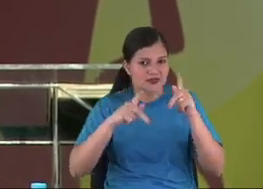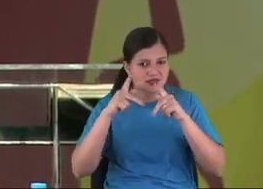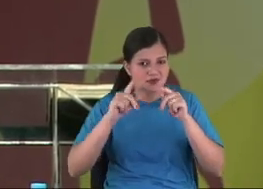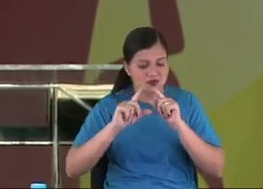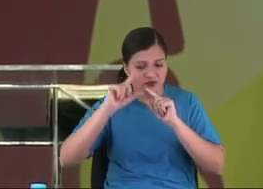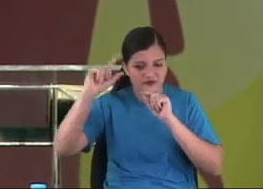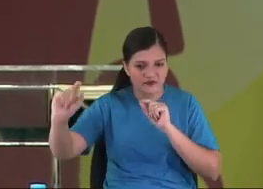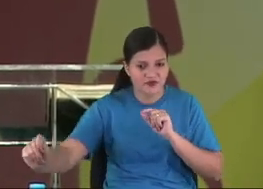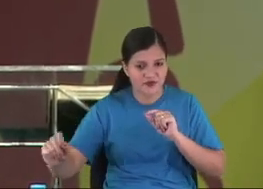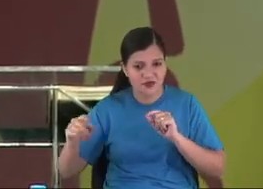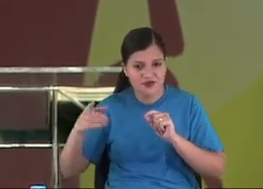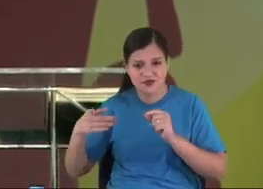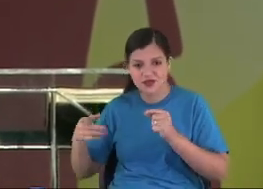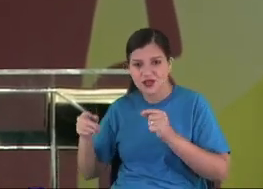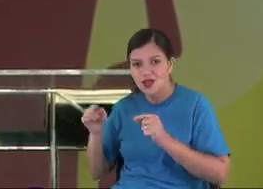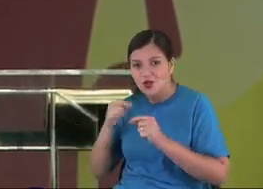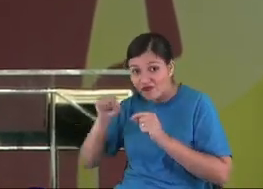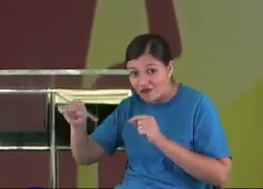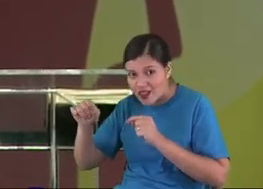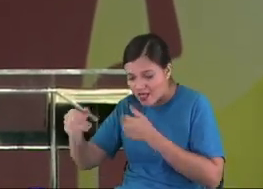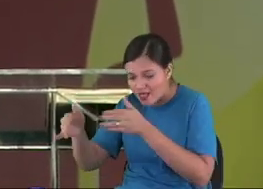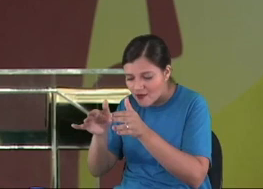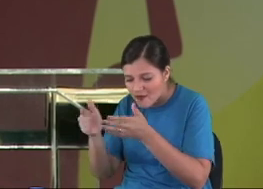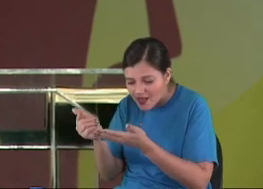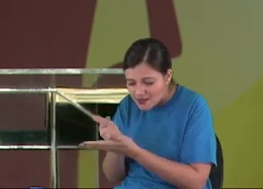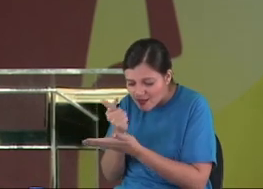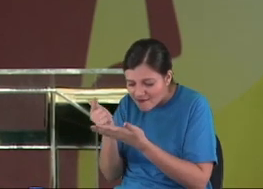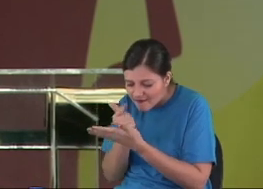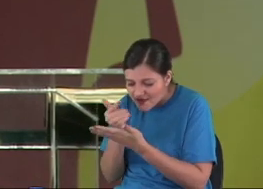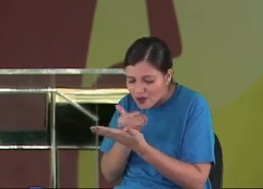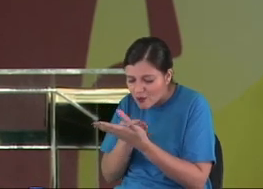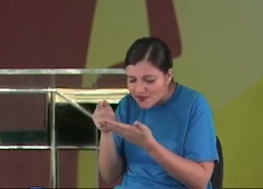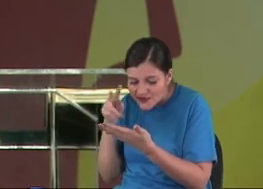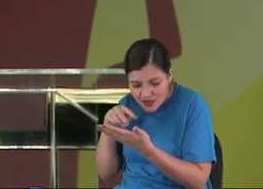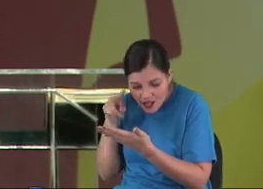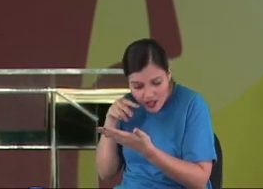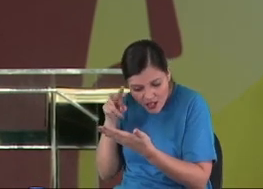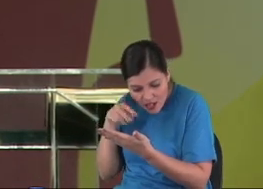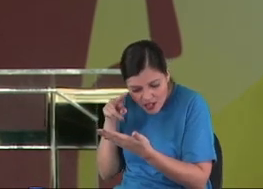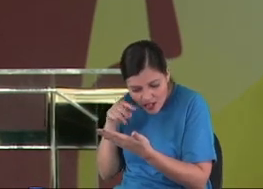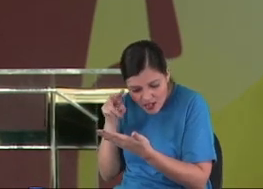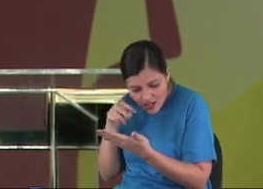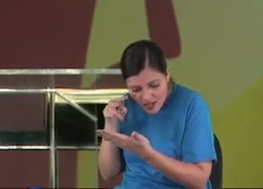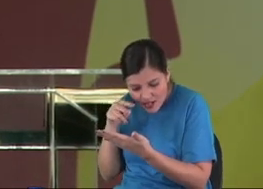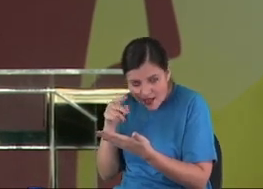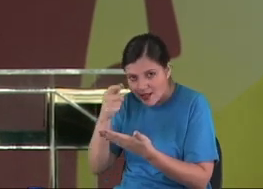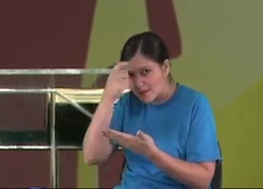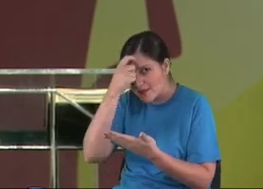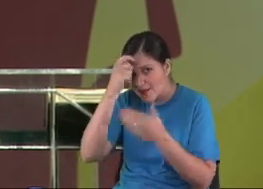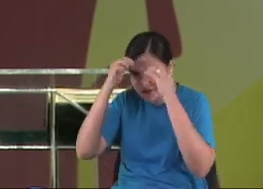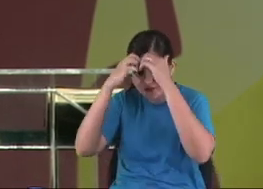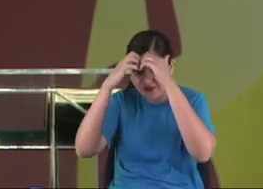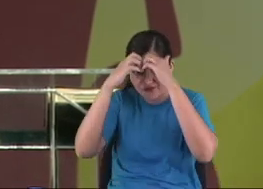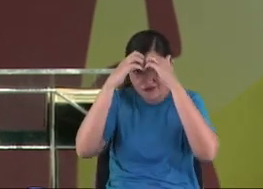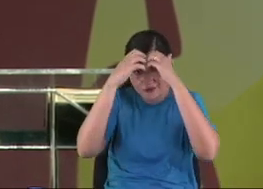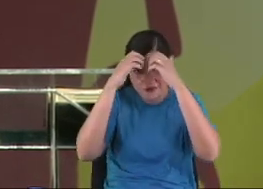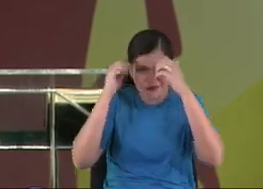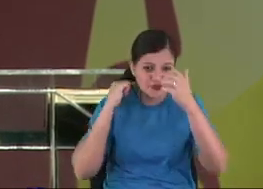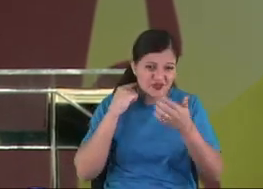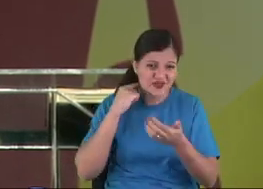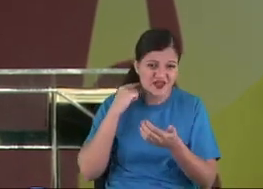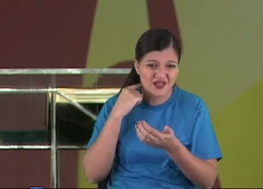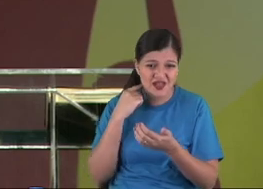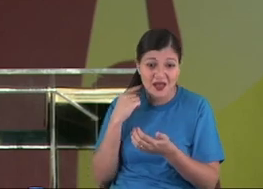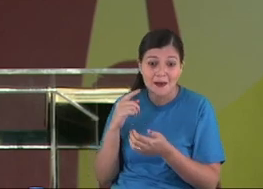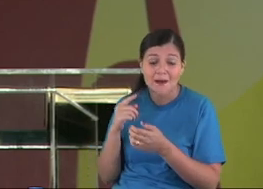quarto dele, achei a revista, comecei a olhar, comecei a ler, comecei a contaminar a minha cabeça. E aí de repente